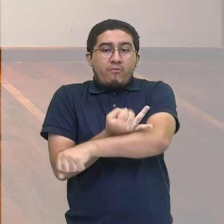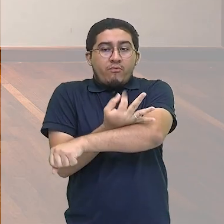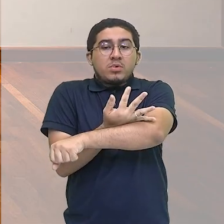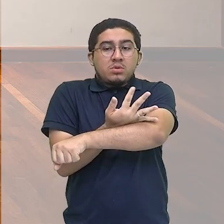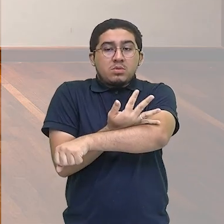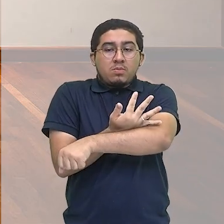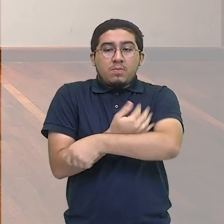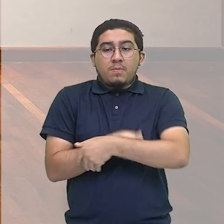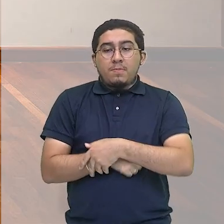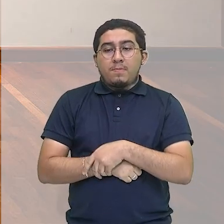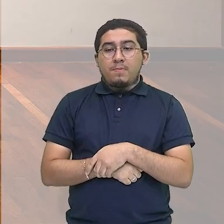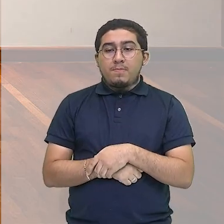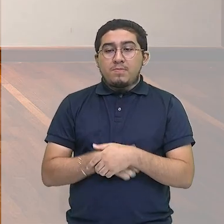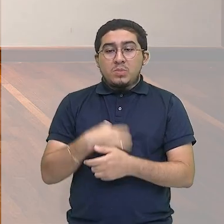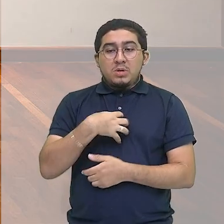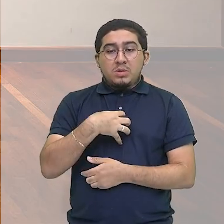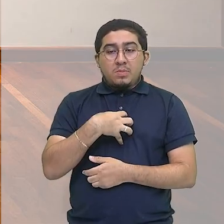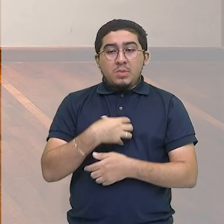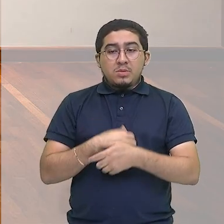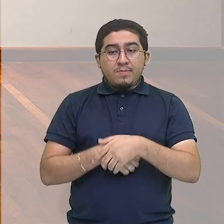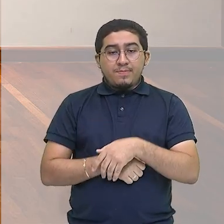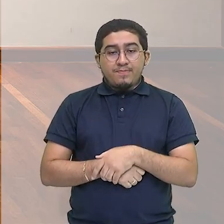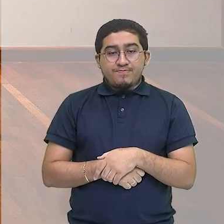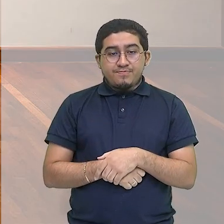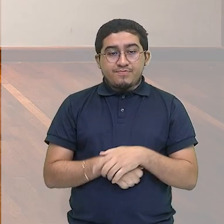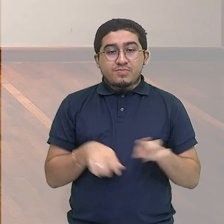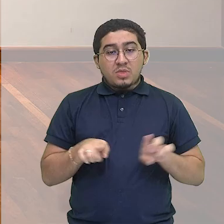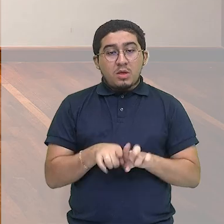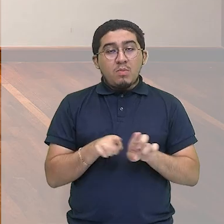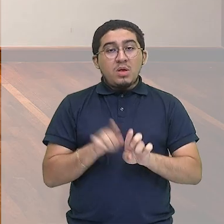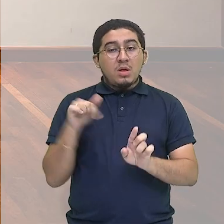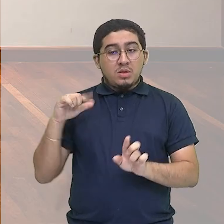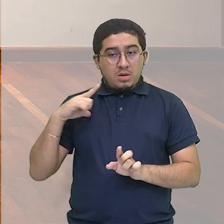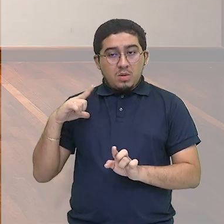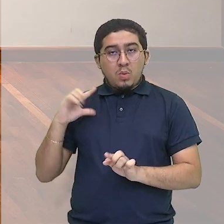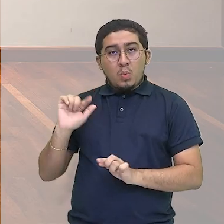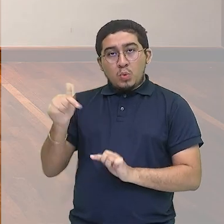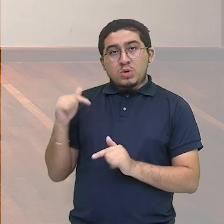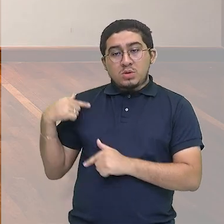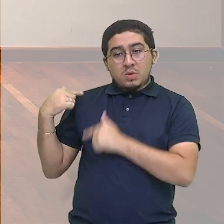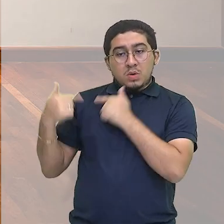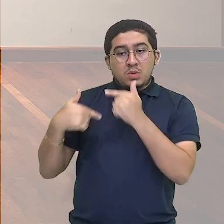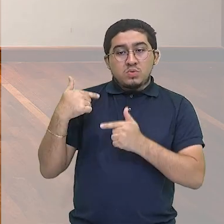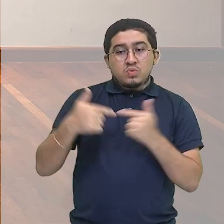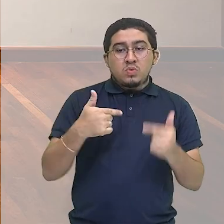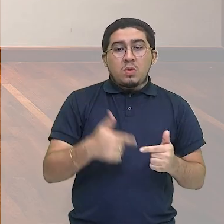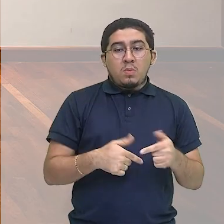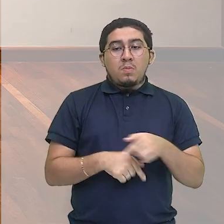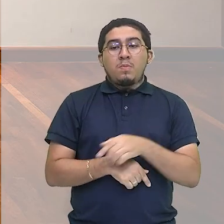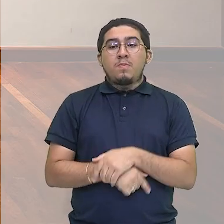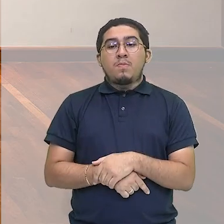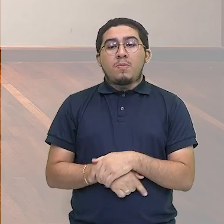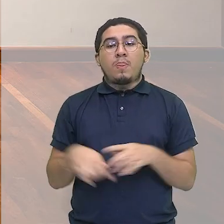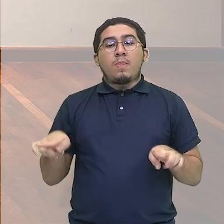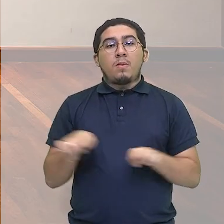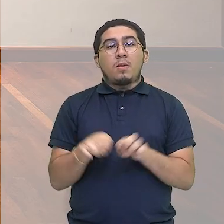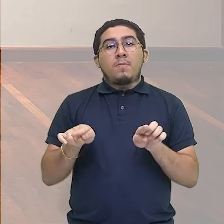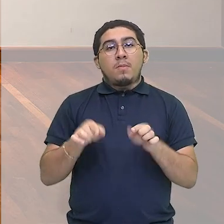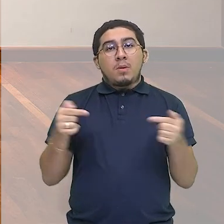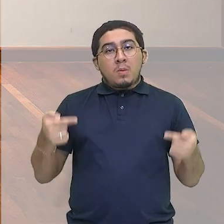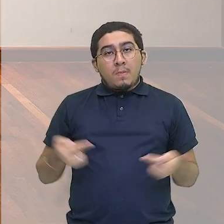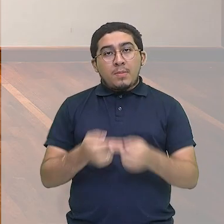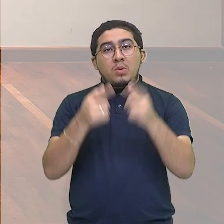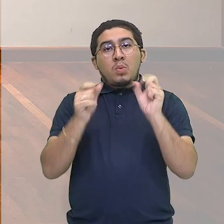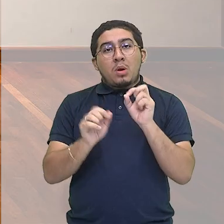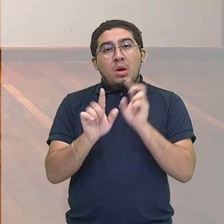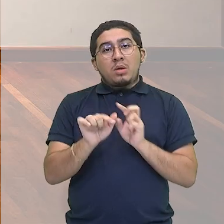ao afeto. E a ação social tradicional, né, que também diz respeito à questão